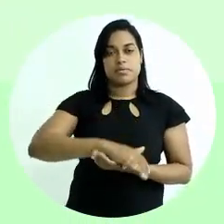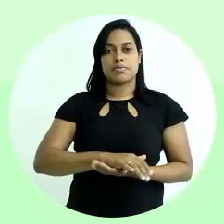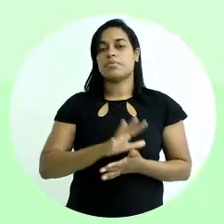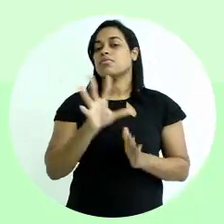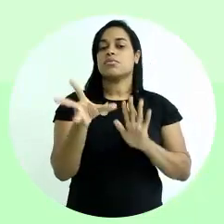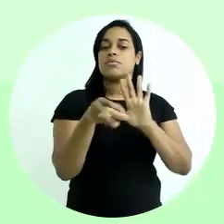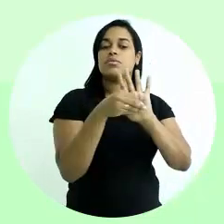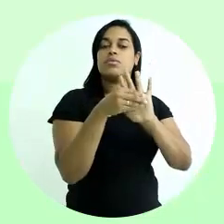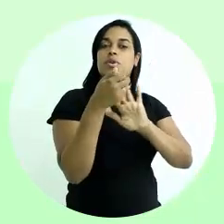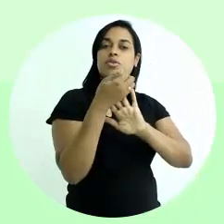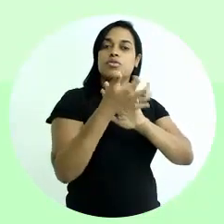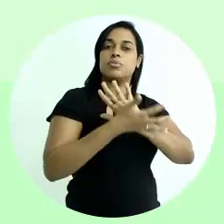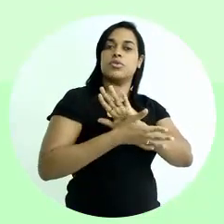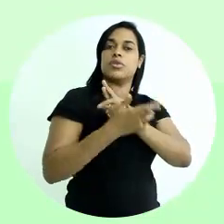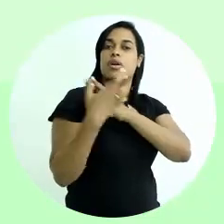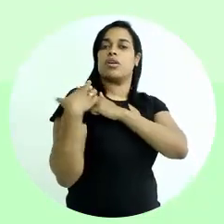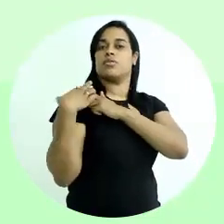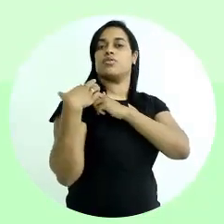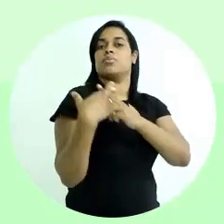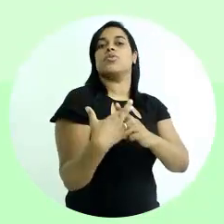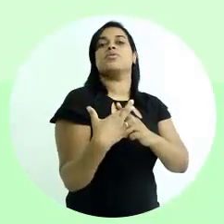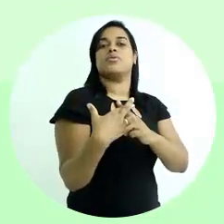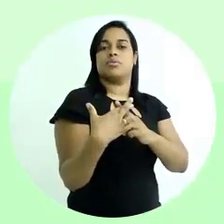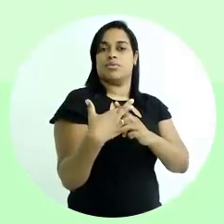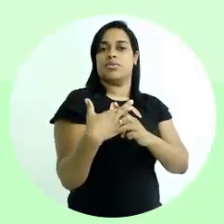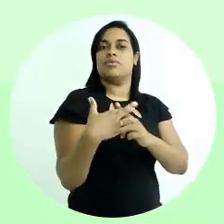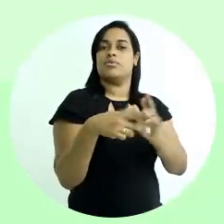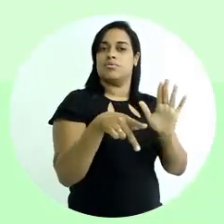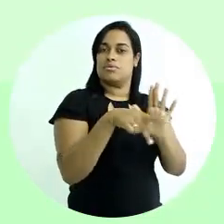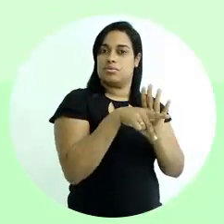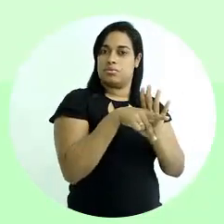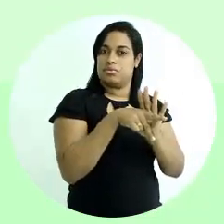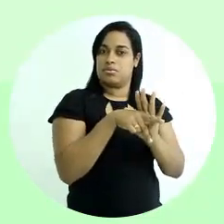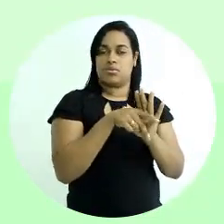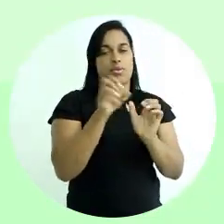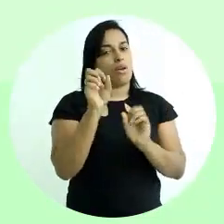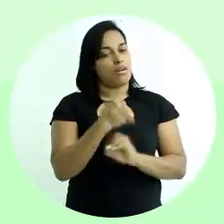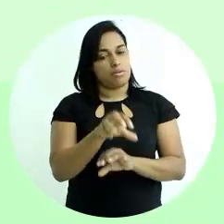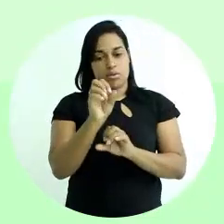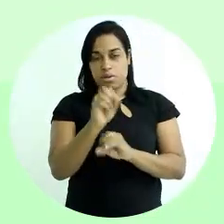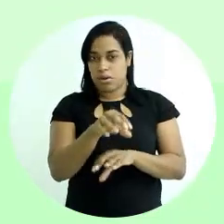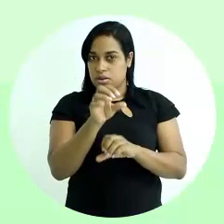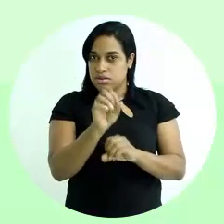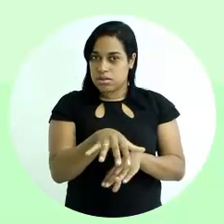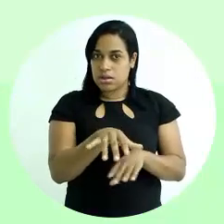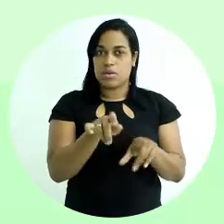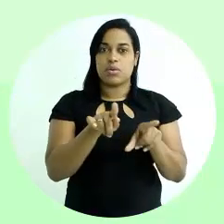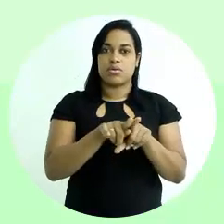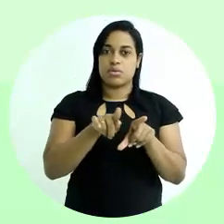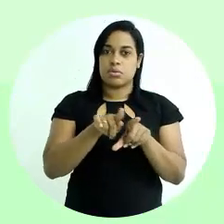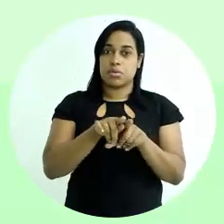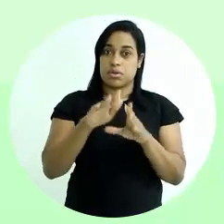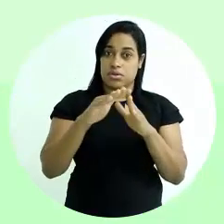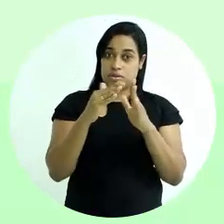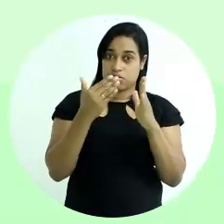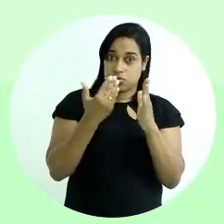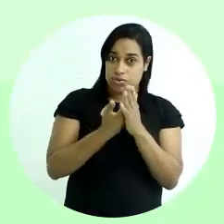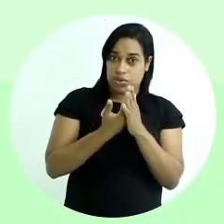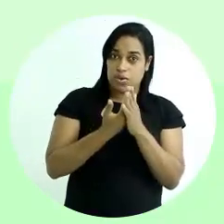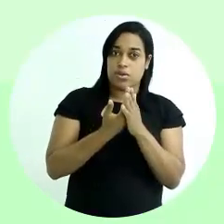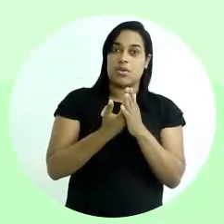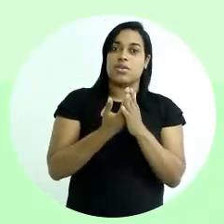ele coloca uma responsabilidade solidária tanto da educação fornecida na